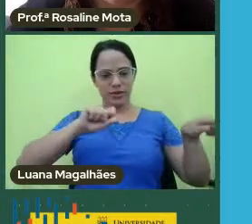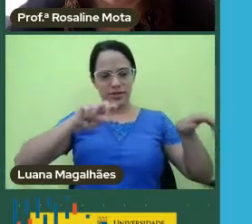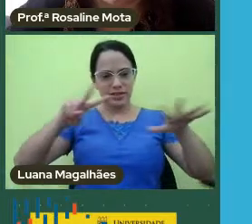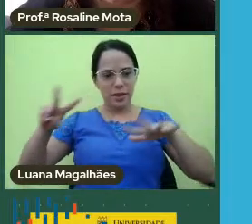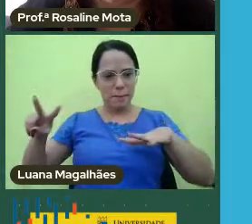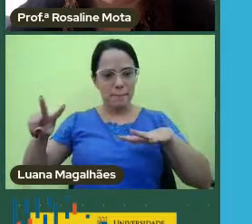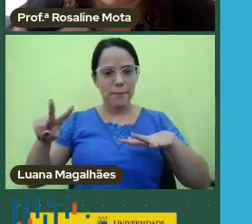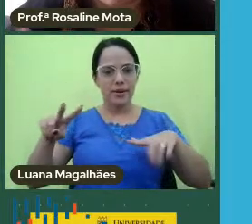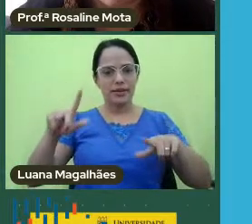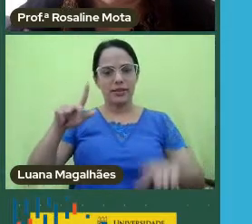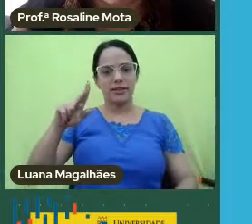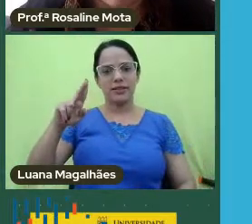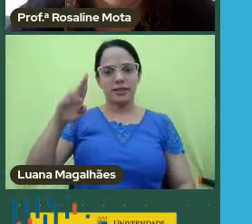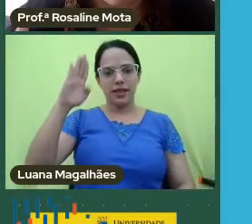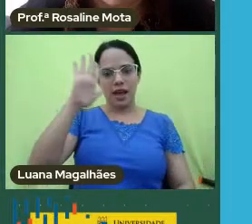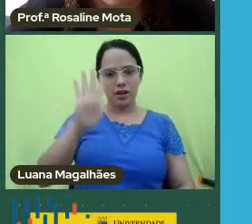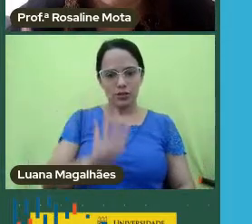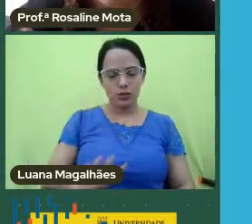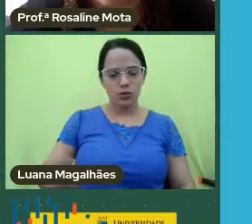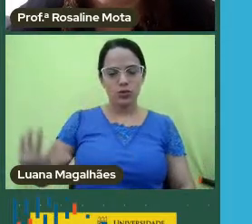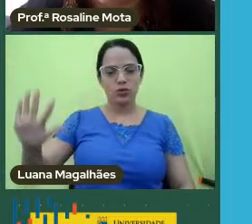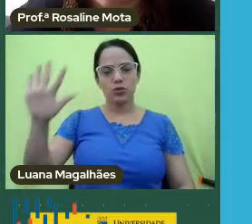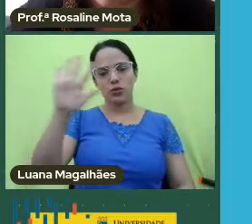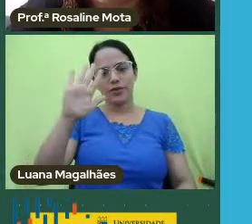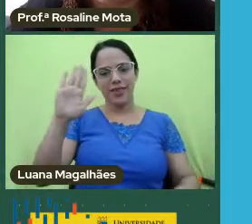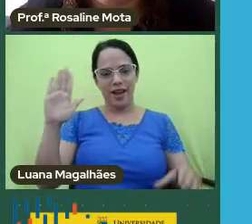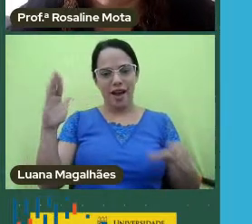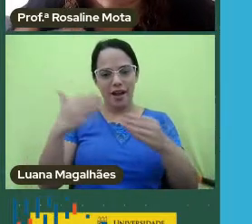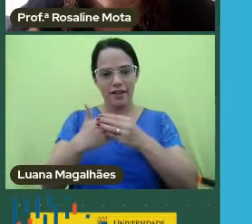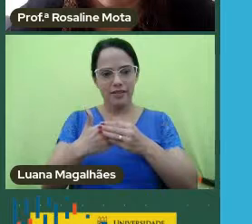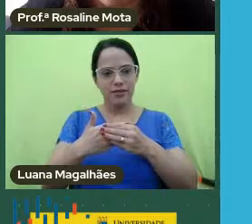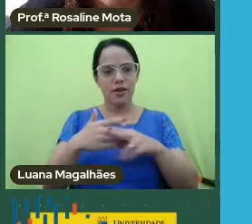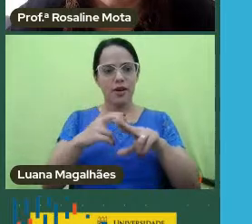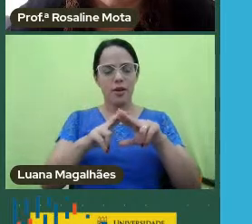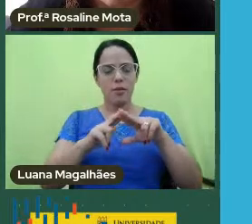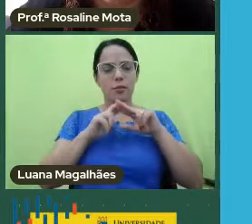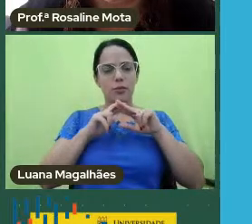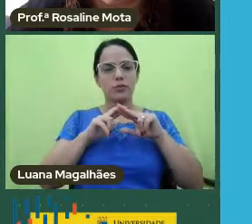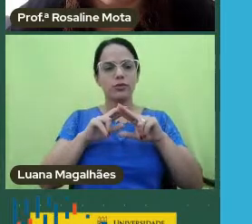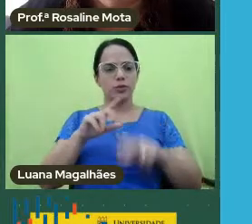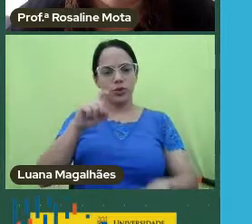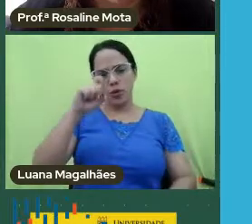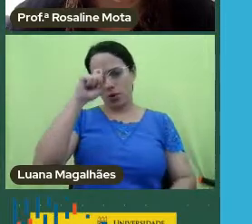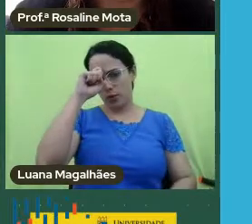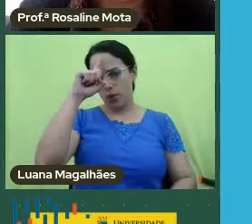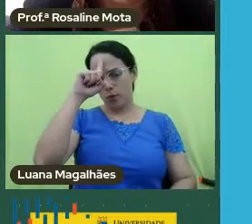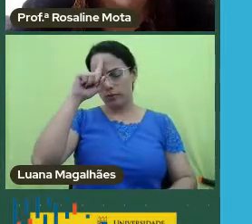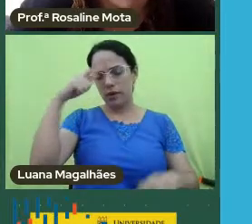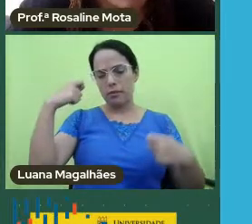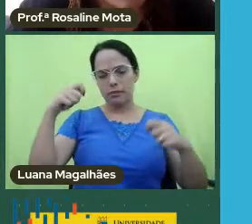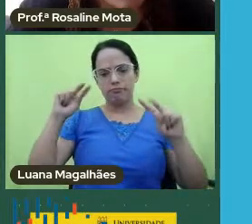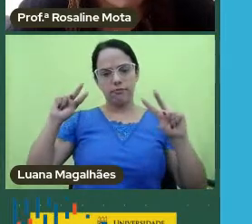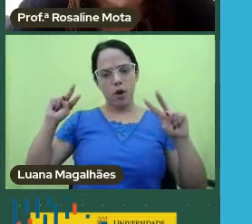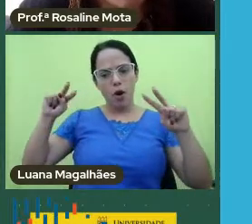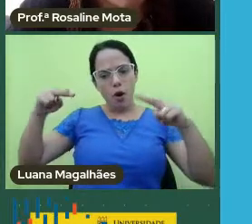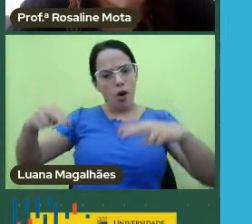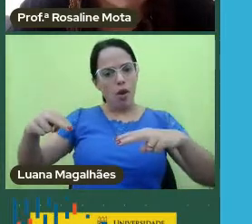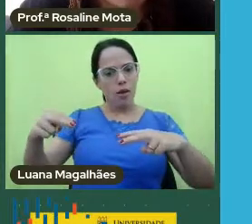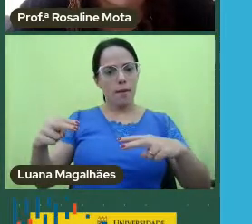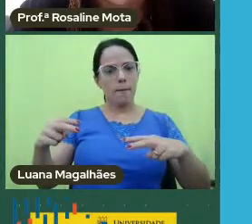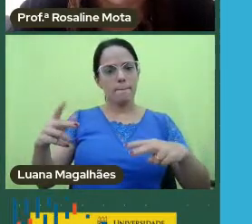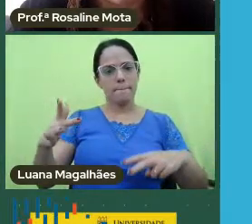Então, vejam, os hospitais, eles merecem cada vez mais um olhar especial por parte